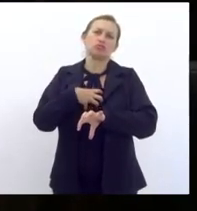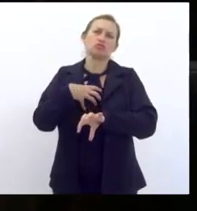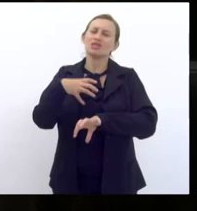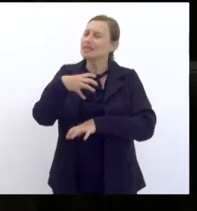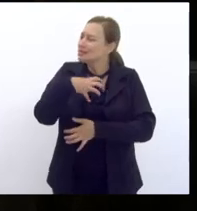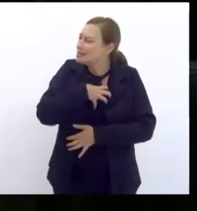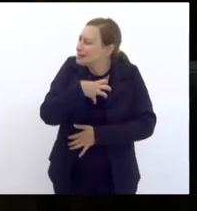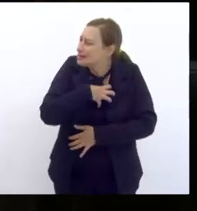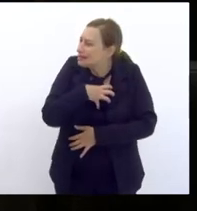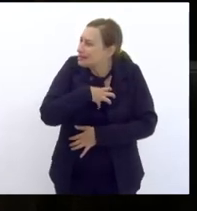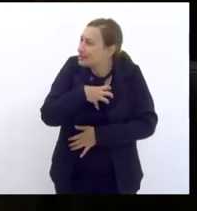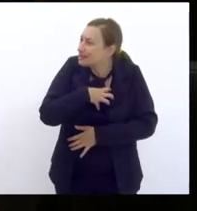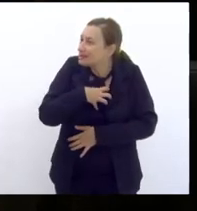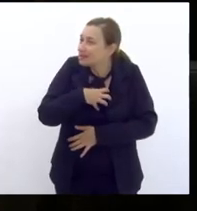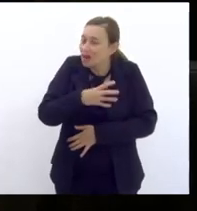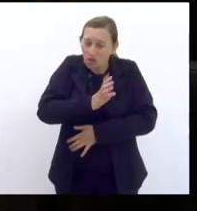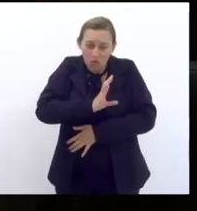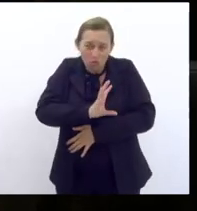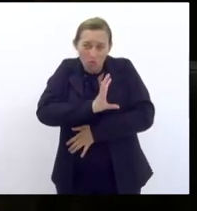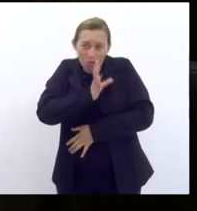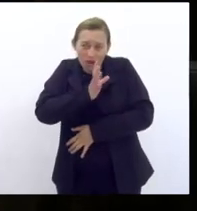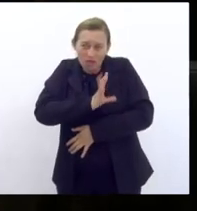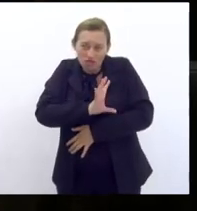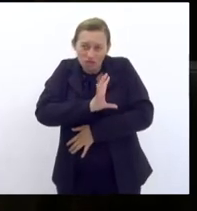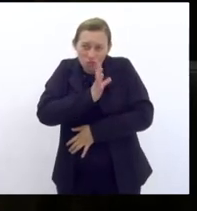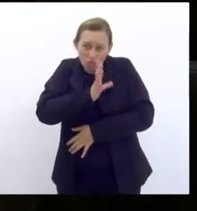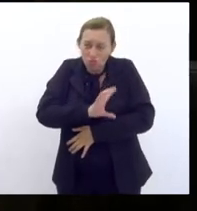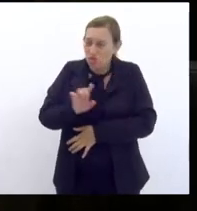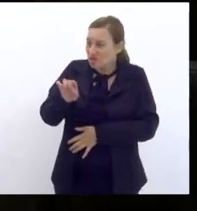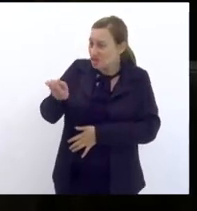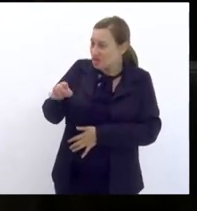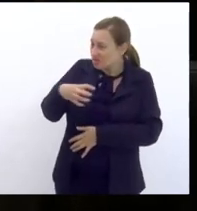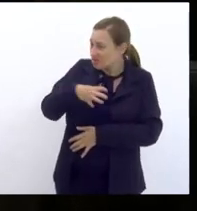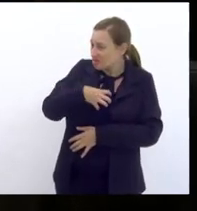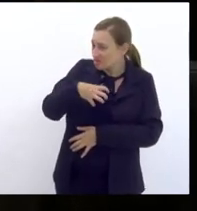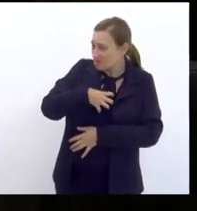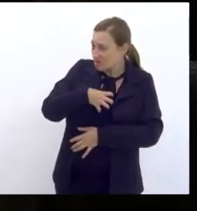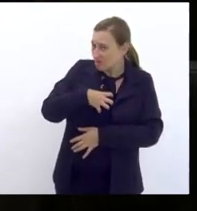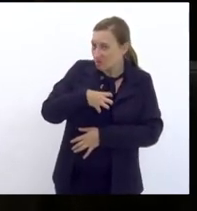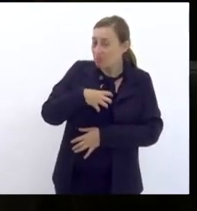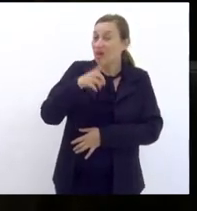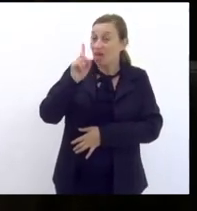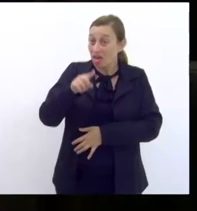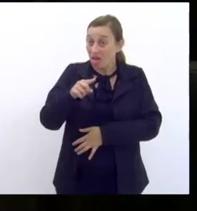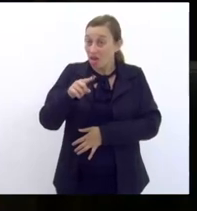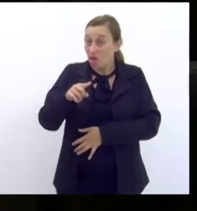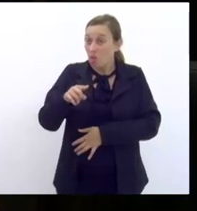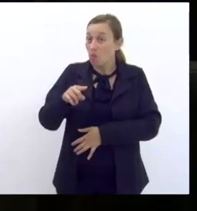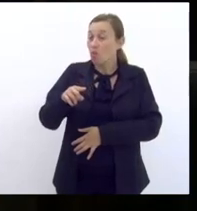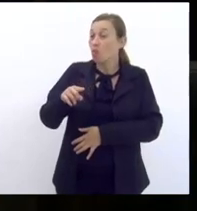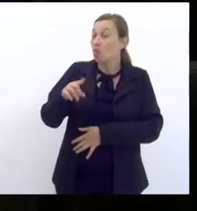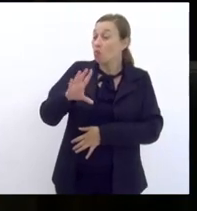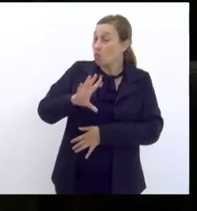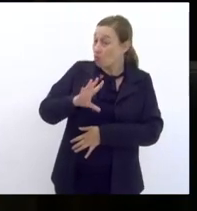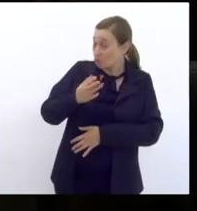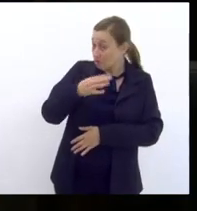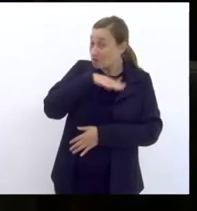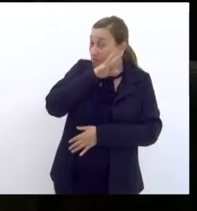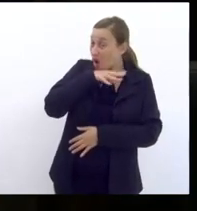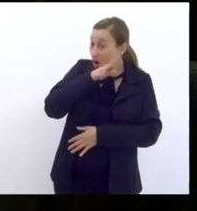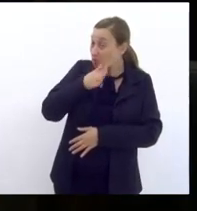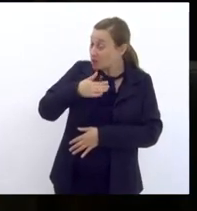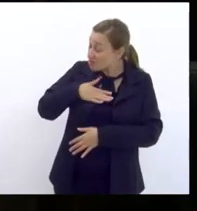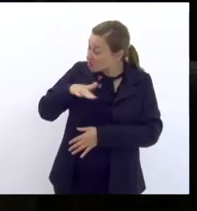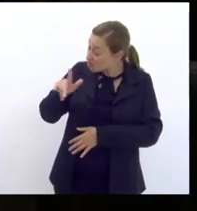sinta o que ele possa estar sentindo porque é um animal mas é meu irmão não é